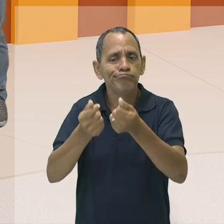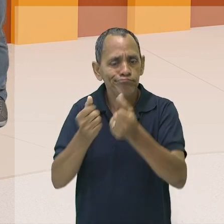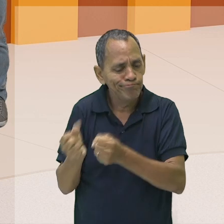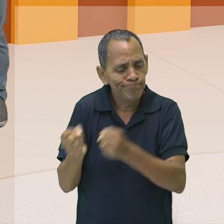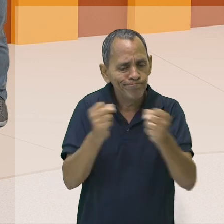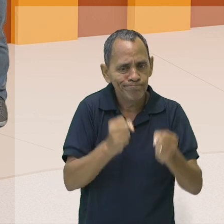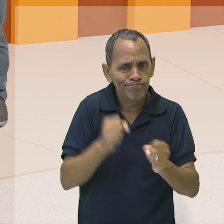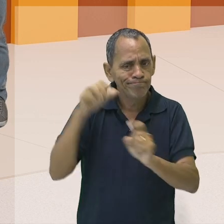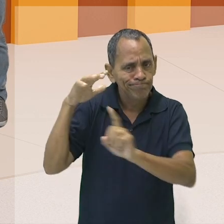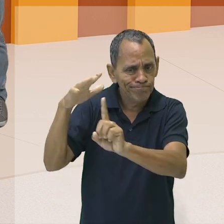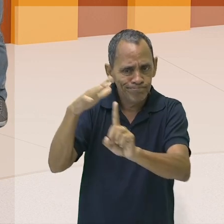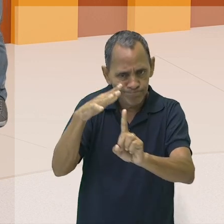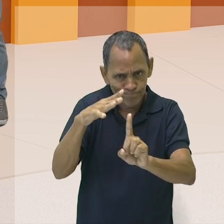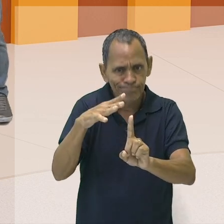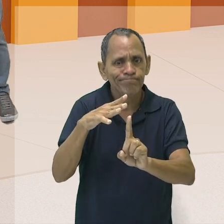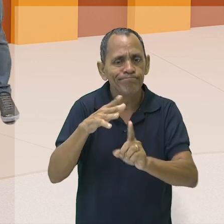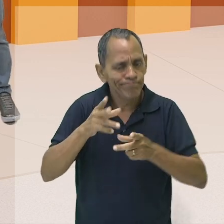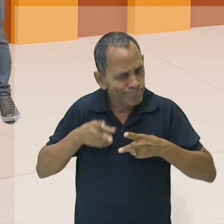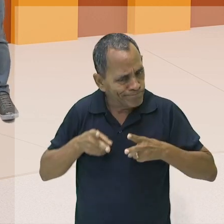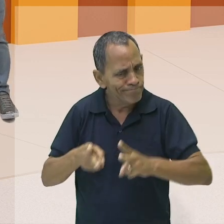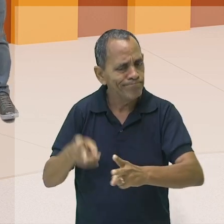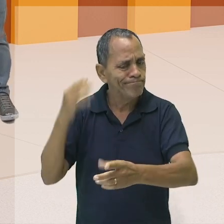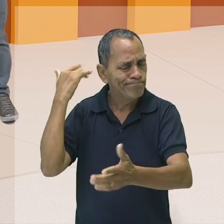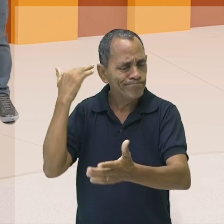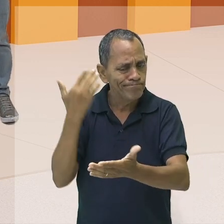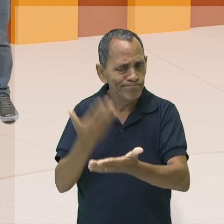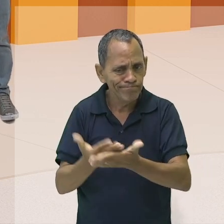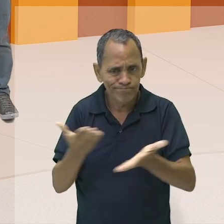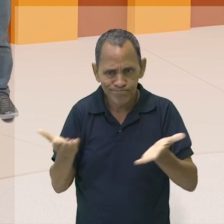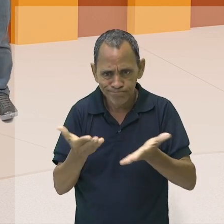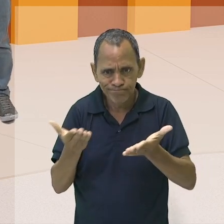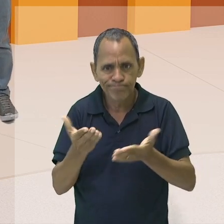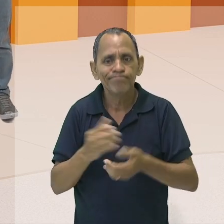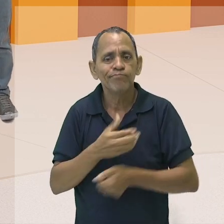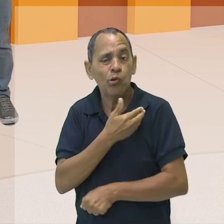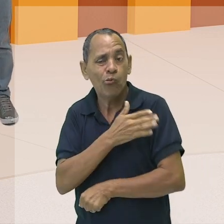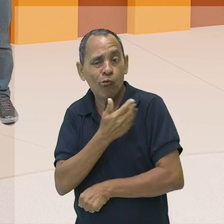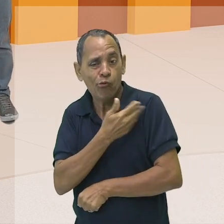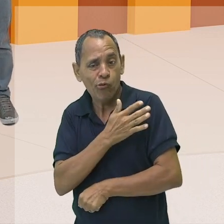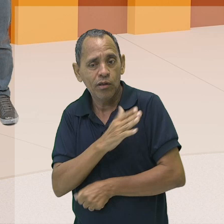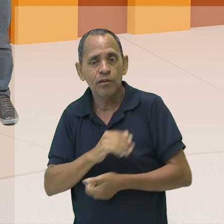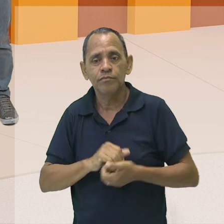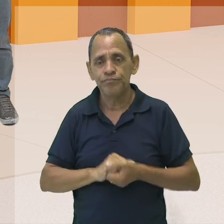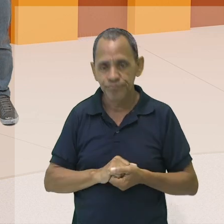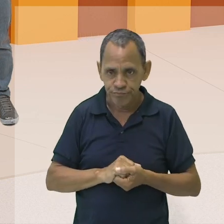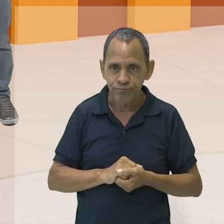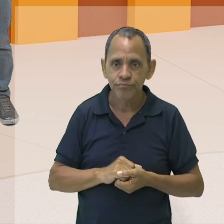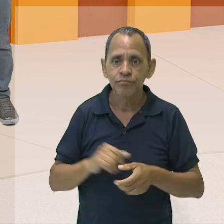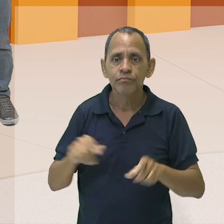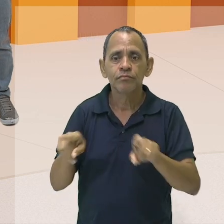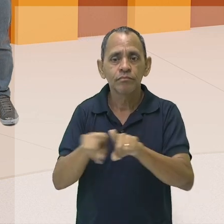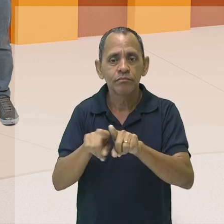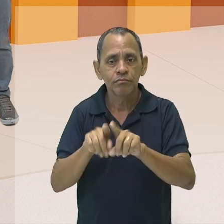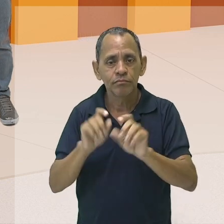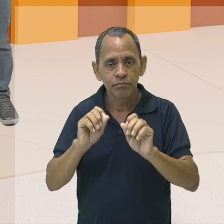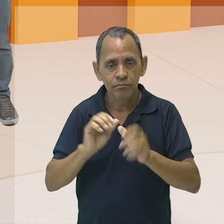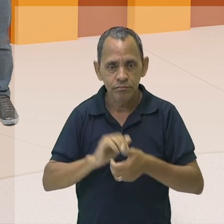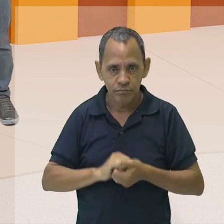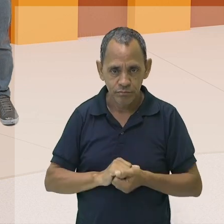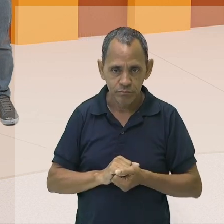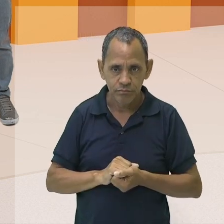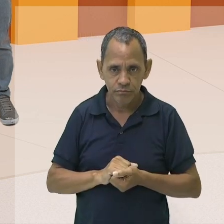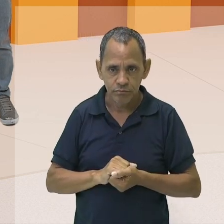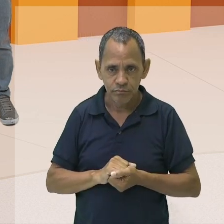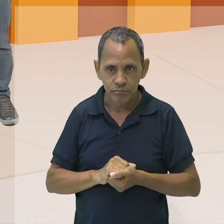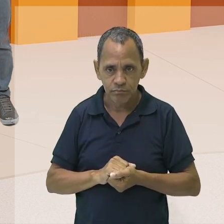influência, que está aí perdurando até hoje, né? Preconceito, doméstica viajando, que é isso? Para quê,